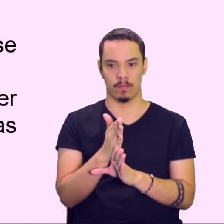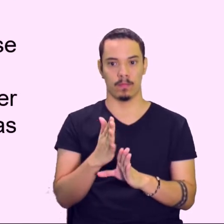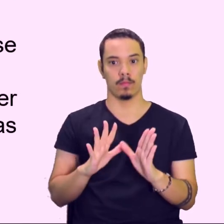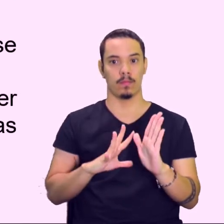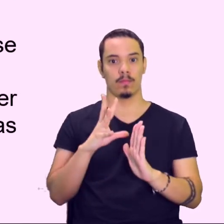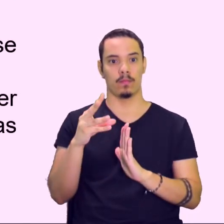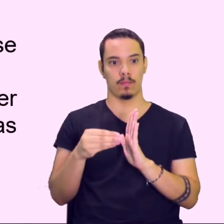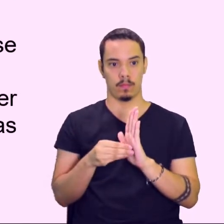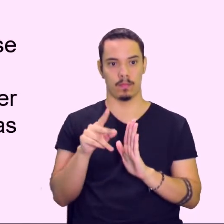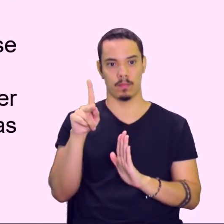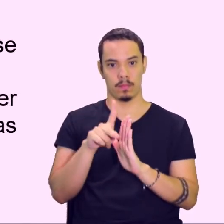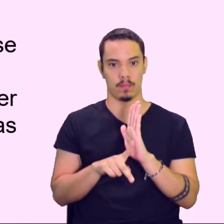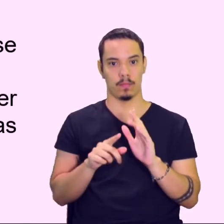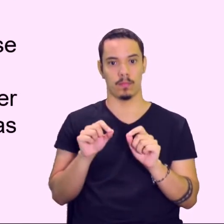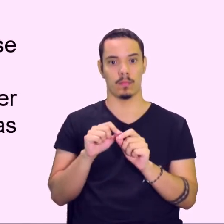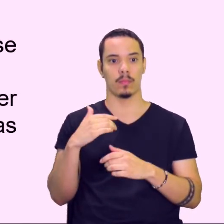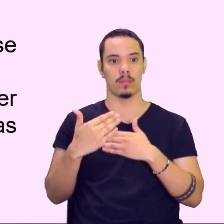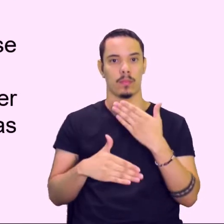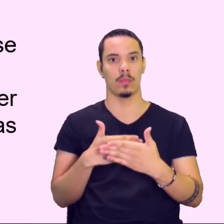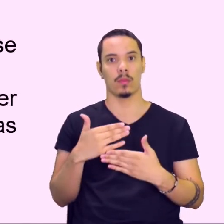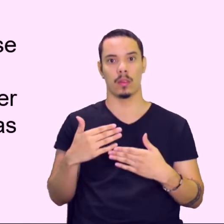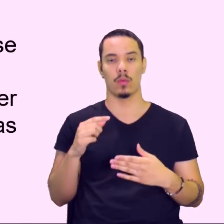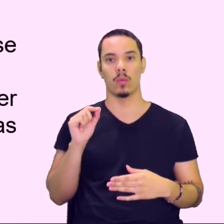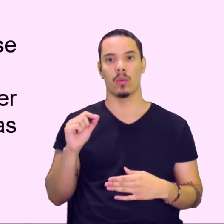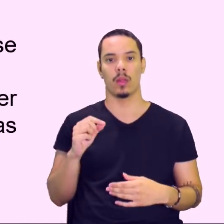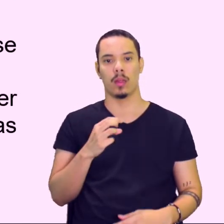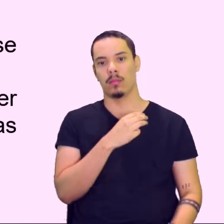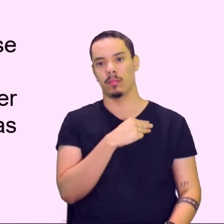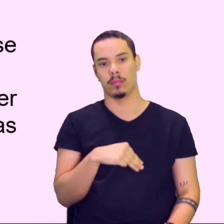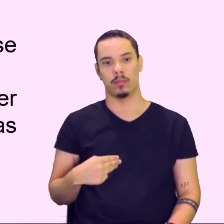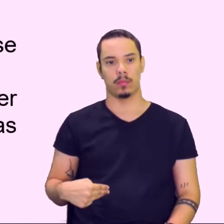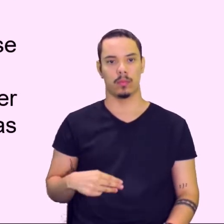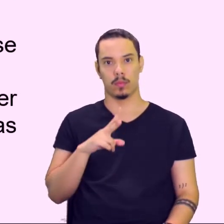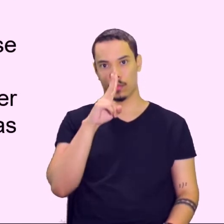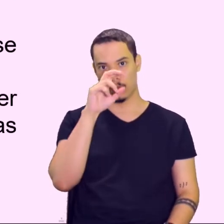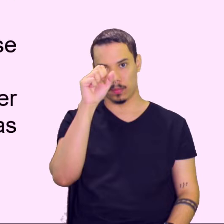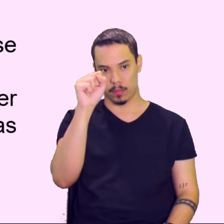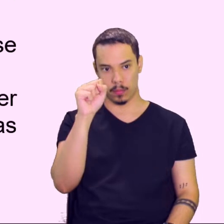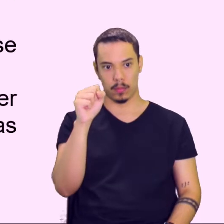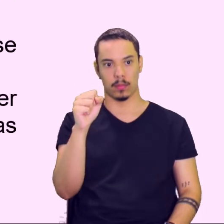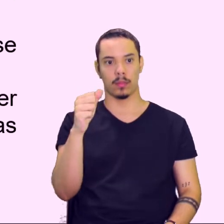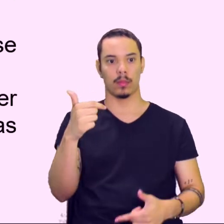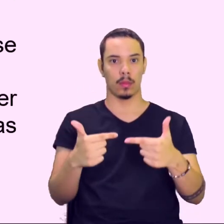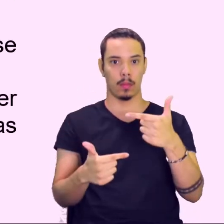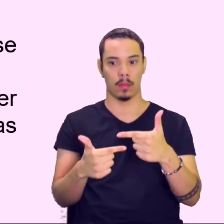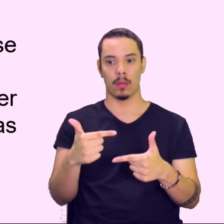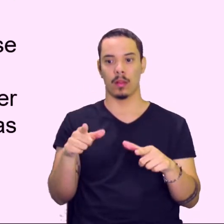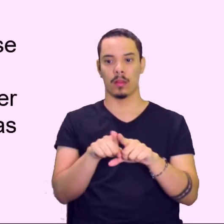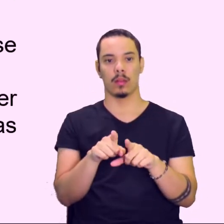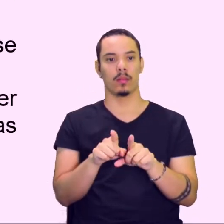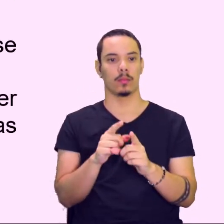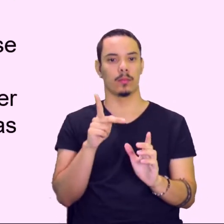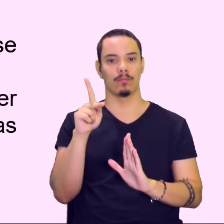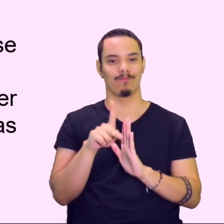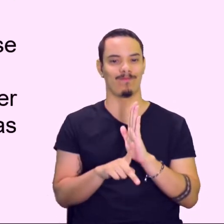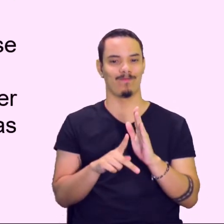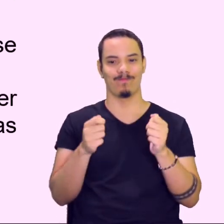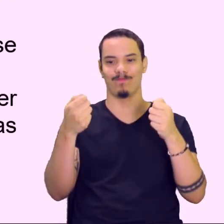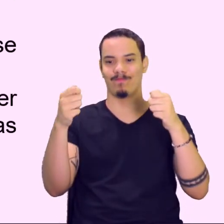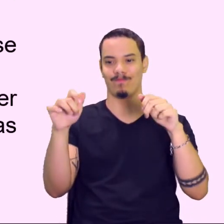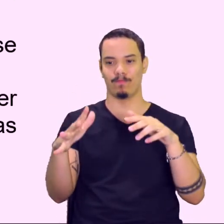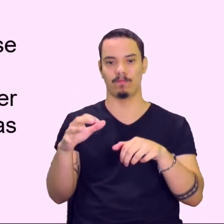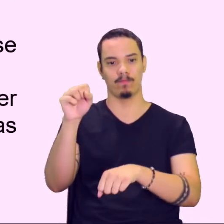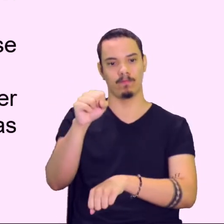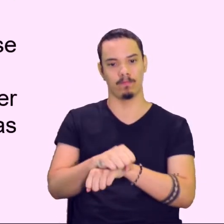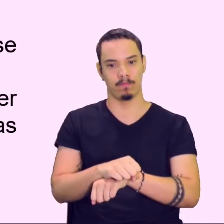O projeto foi desenvolvido pelo Ministério das Forças Armadas. A partir de 90, o projeto entrou em crise e foi paralisado.